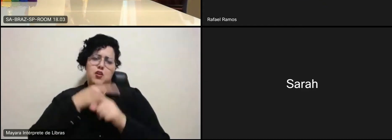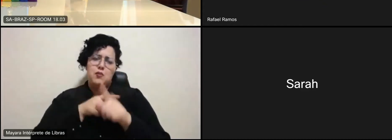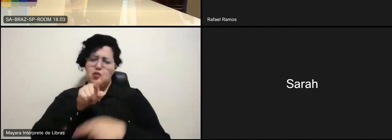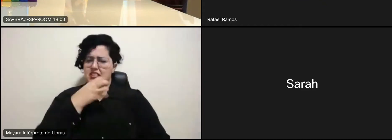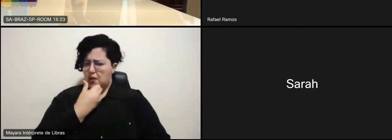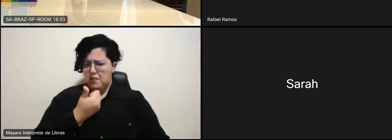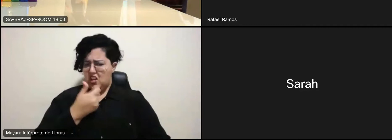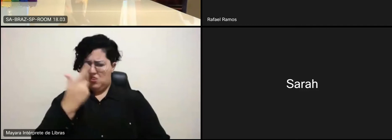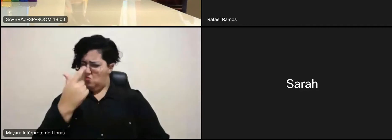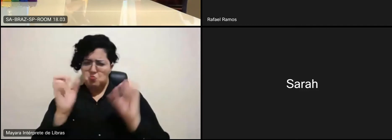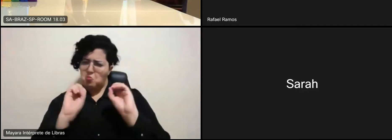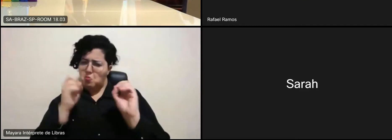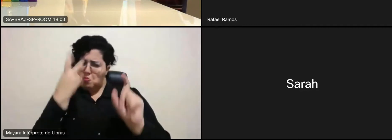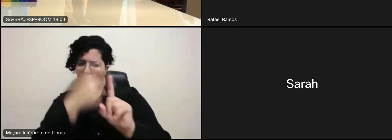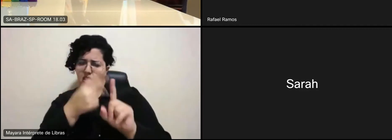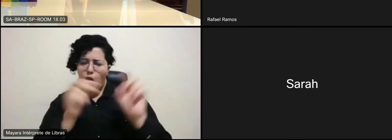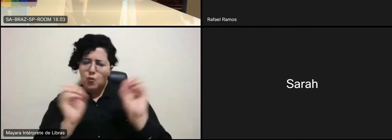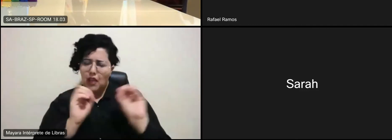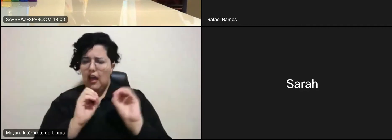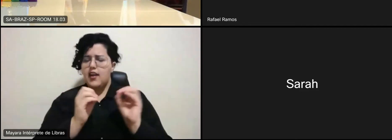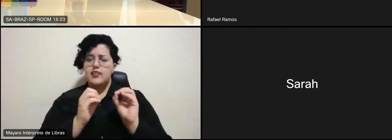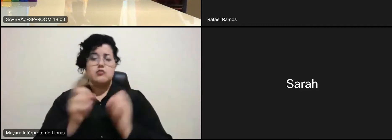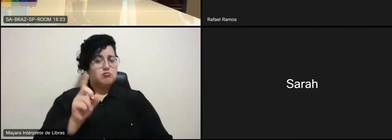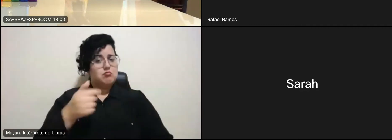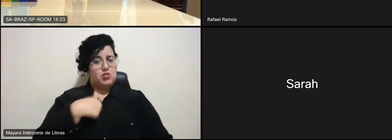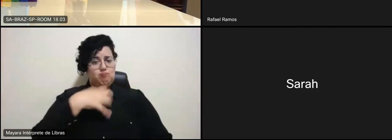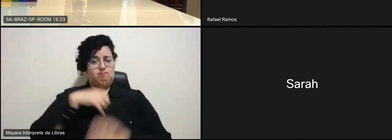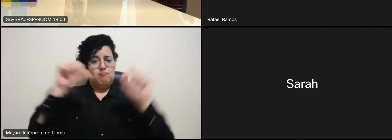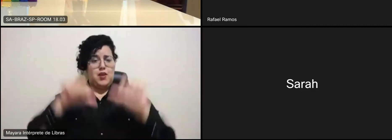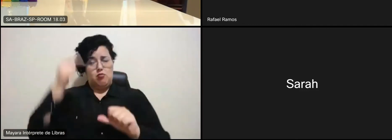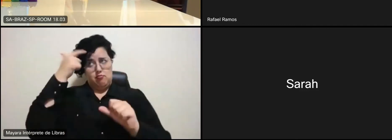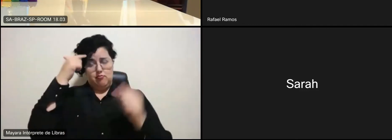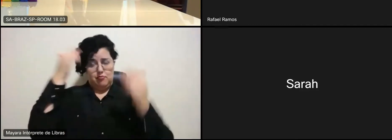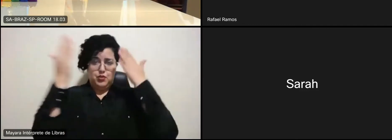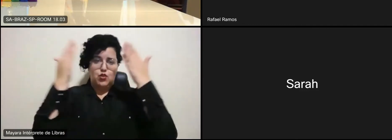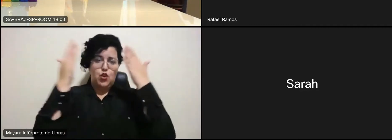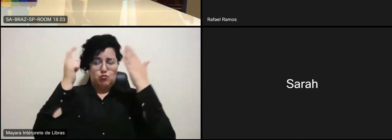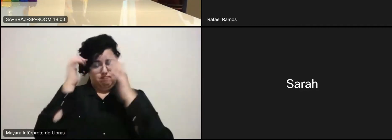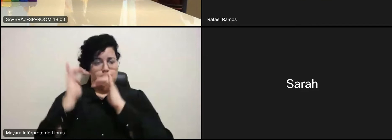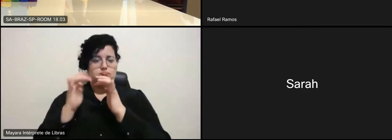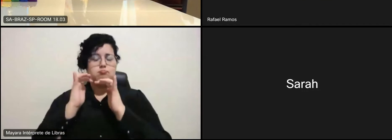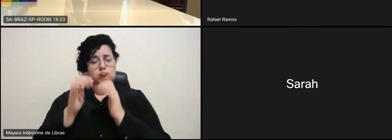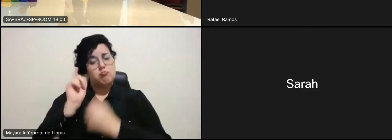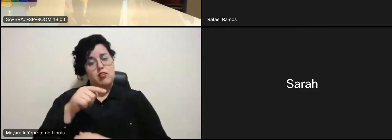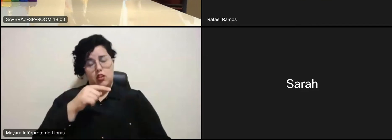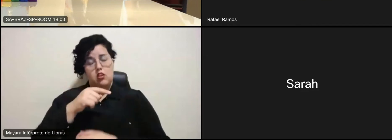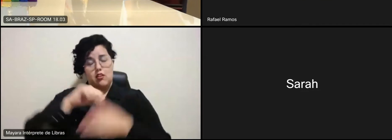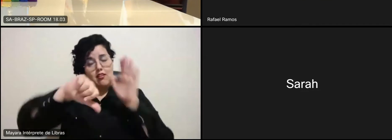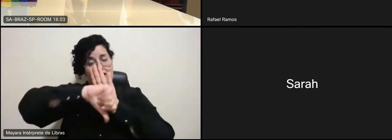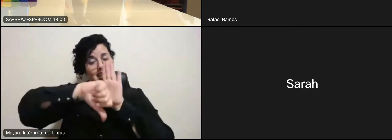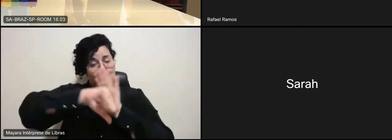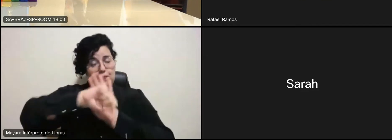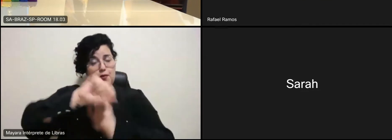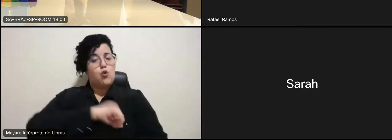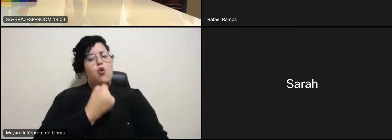não te agrediram? Não. E não é só agressão física, é bom também frisar isso, né? Homofobia é um crime de ódio.